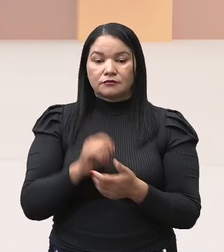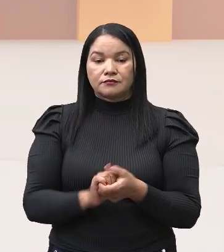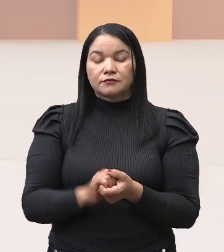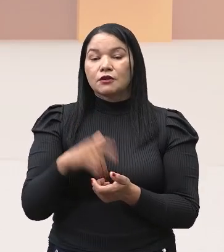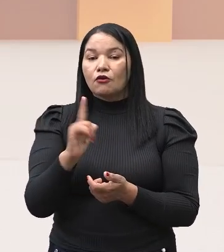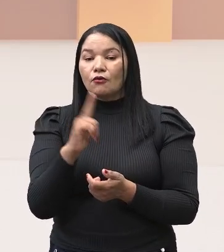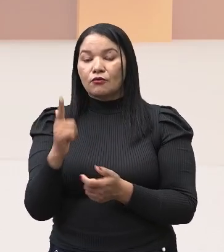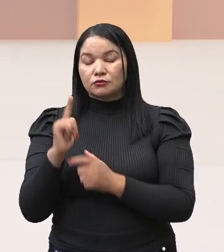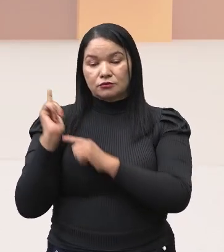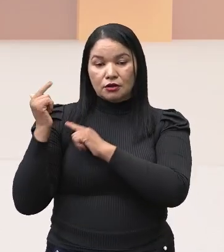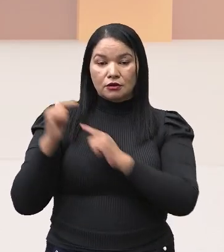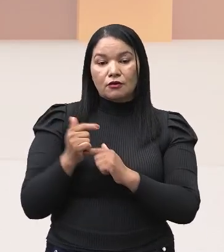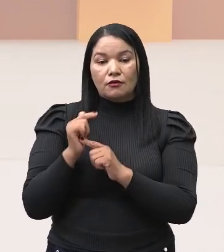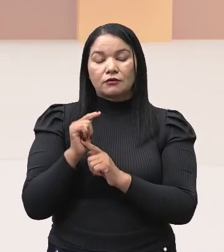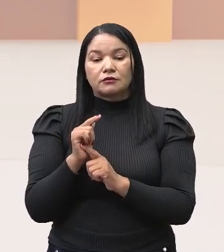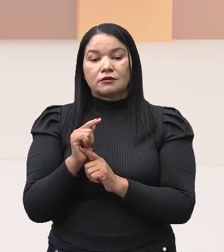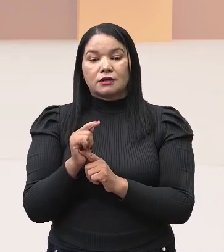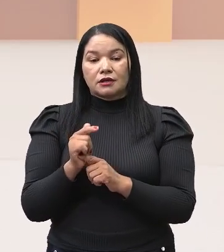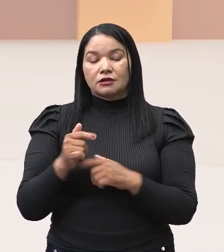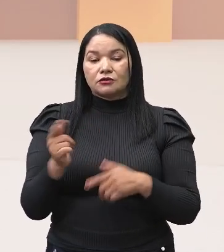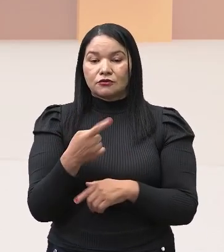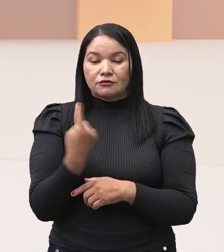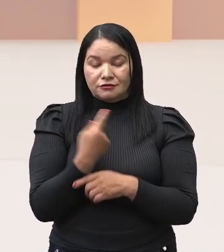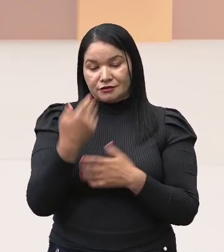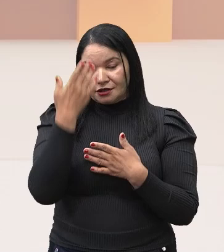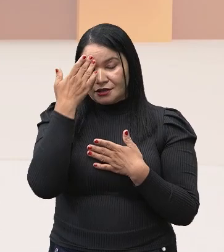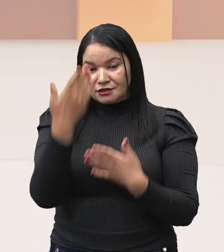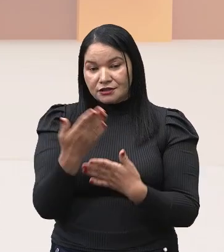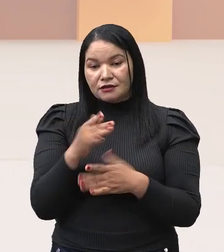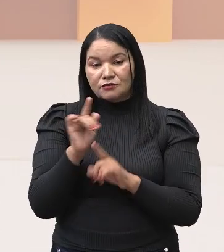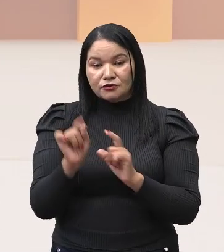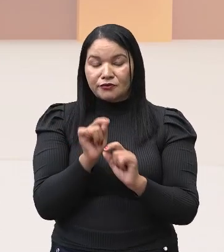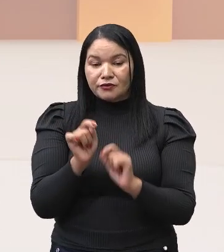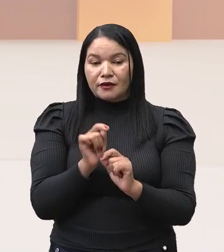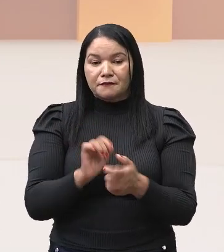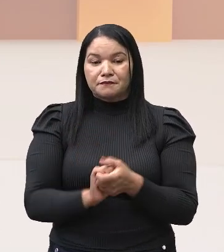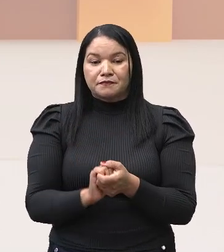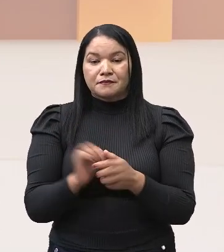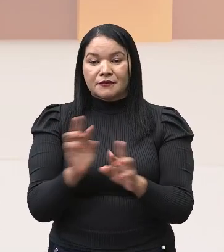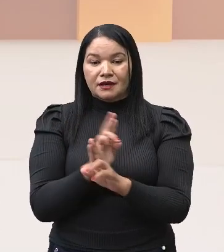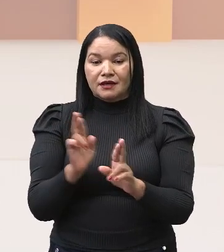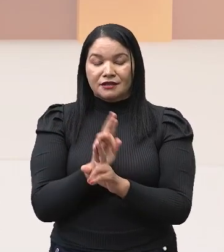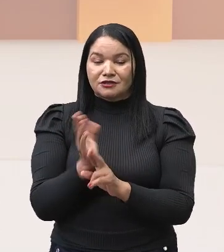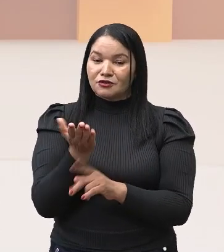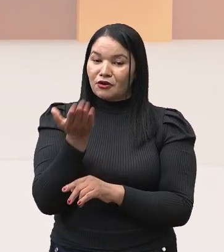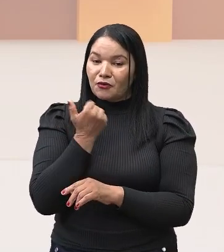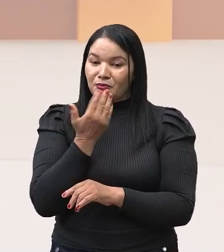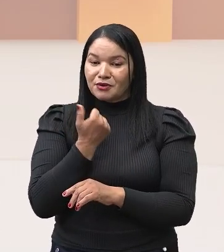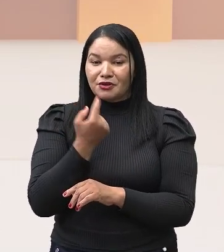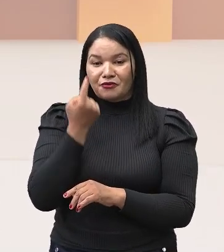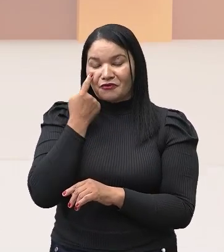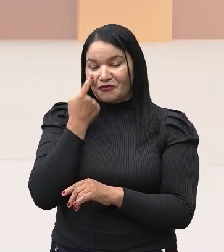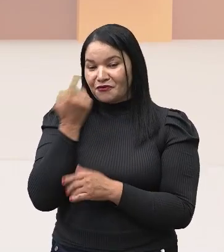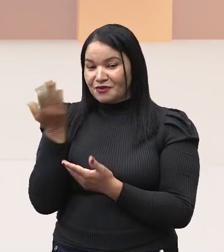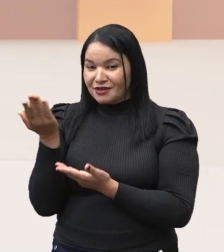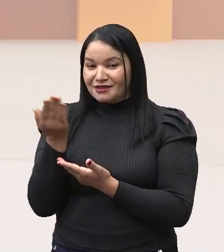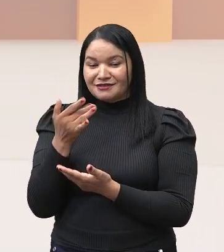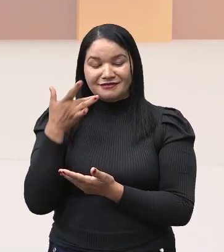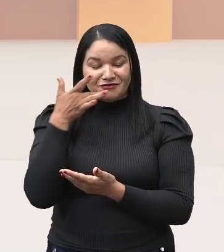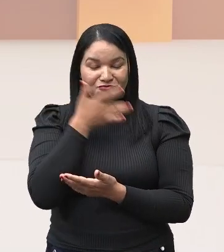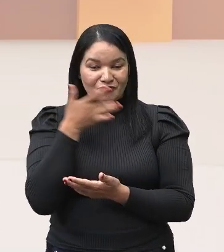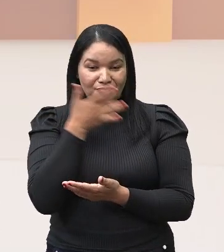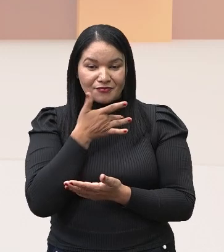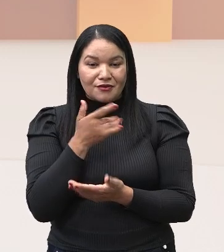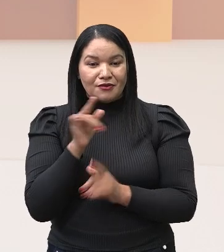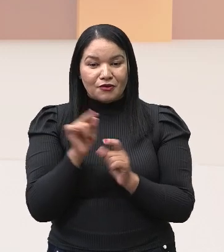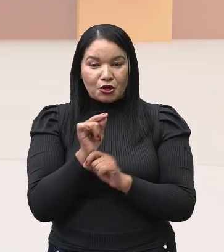legado africano que a gente agradece bastante é em relação à culinária. E tem aqui esse prato